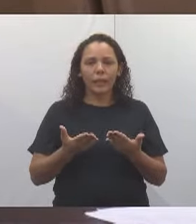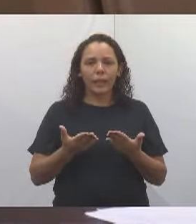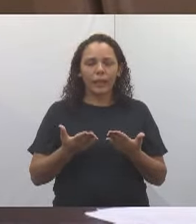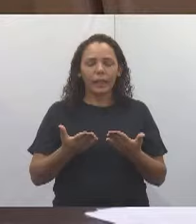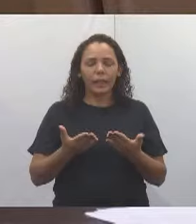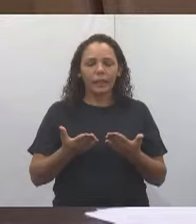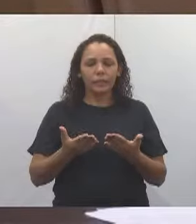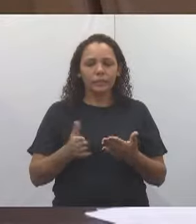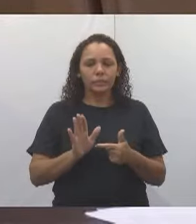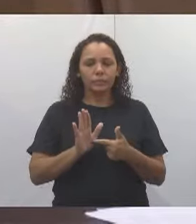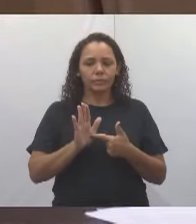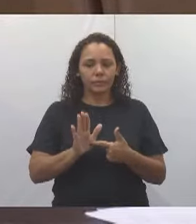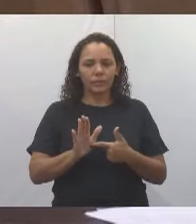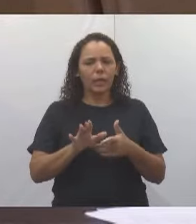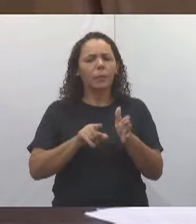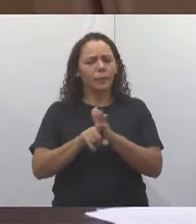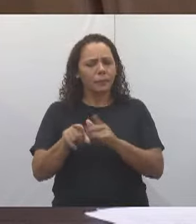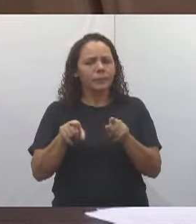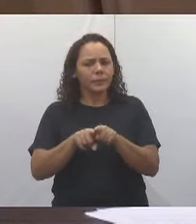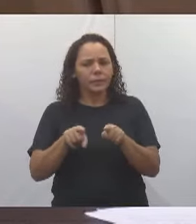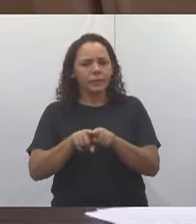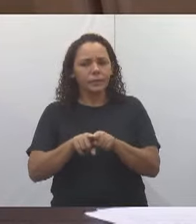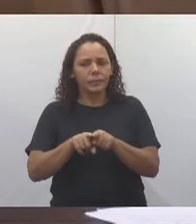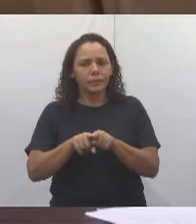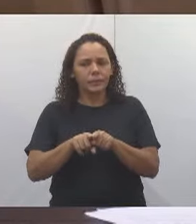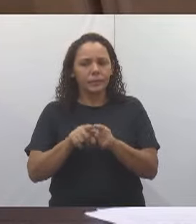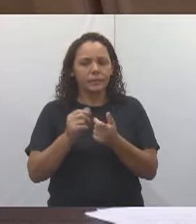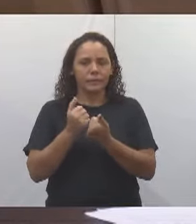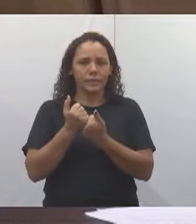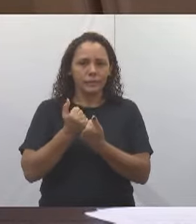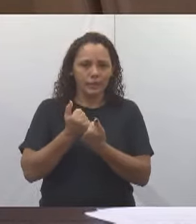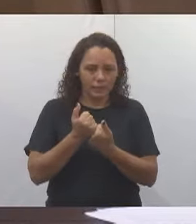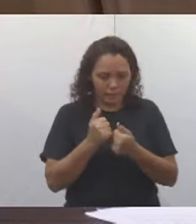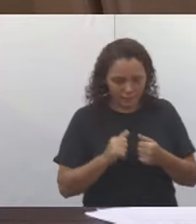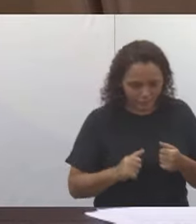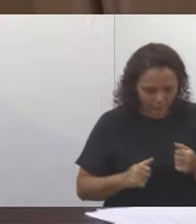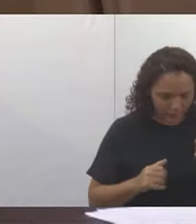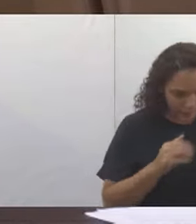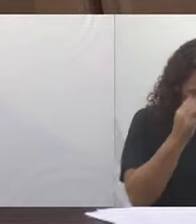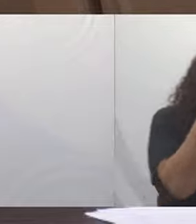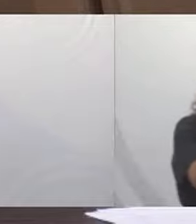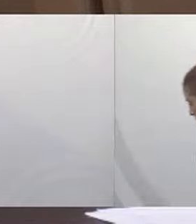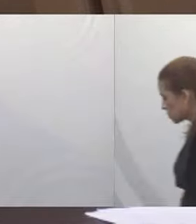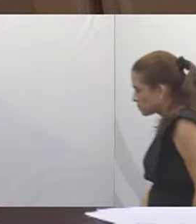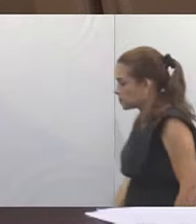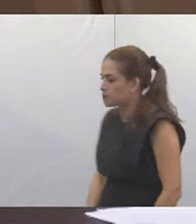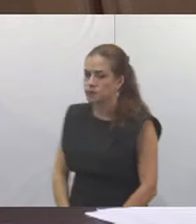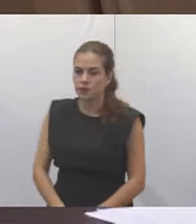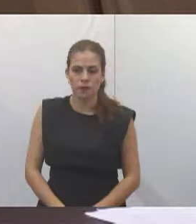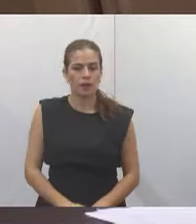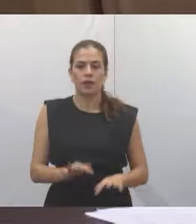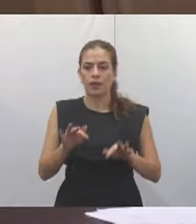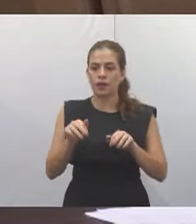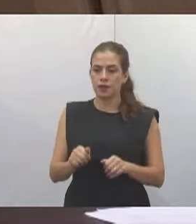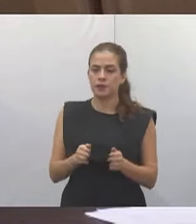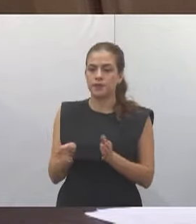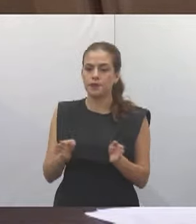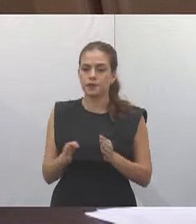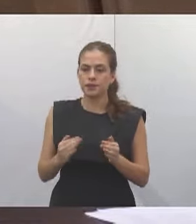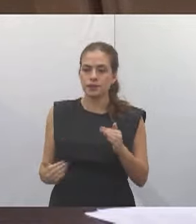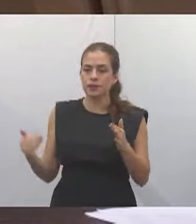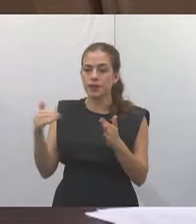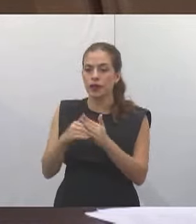deixar registrado e fazer uma pergunta. A gente está terminando o mandato, até dezembro a gente está aqui